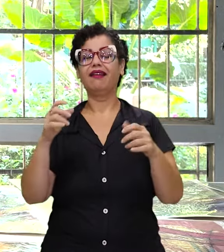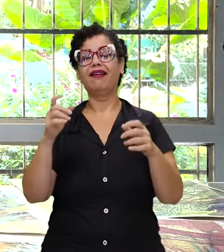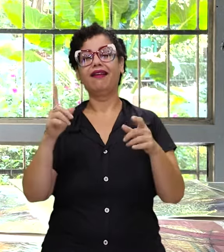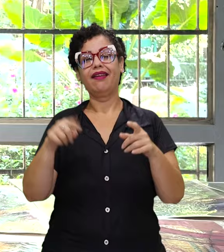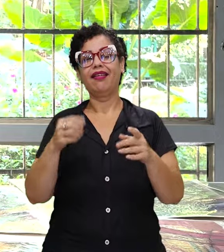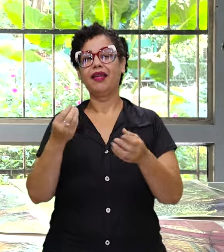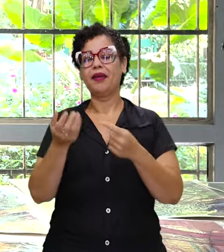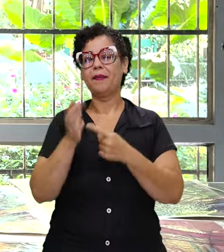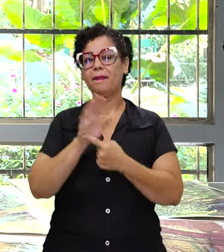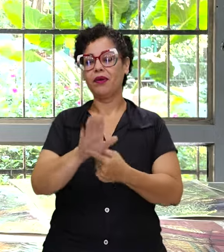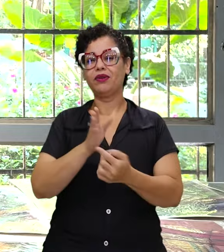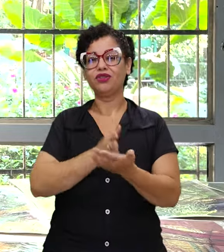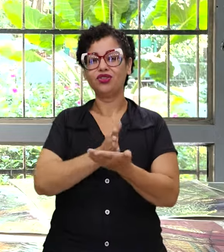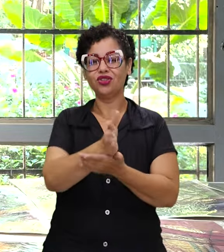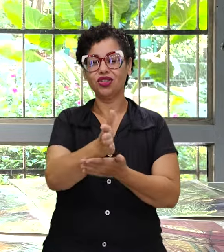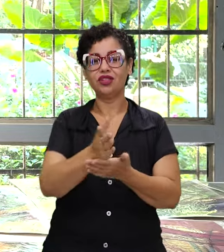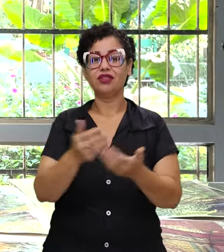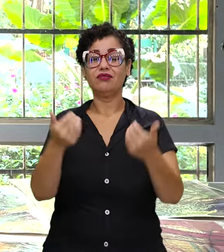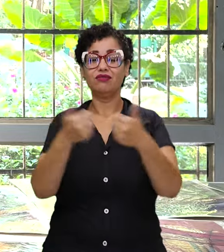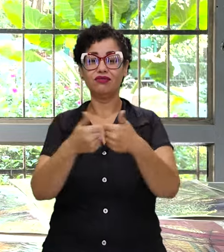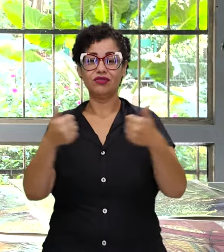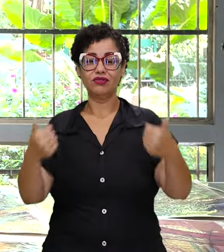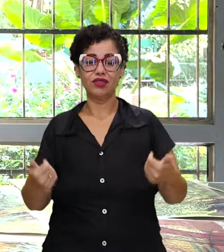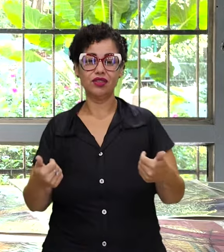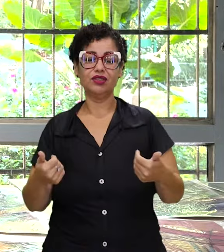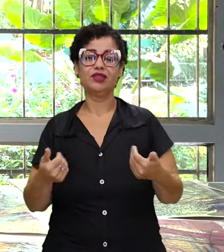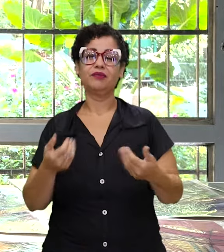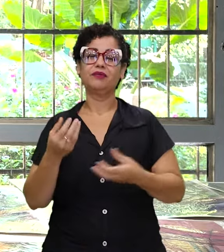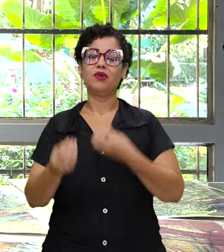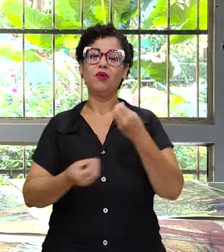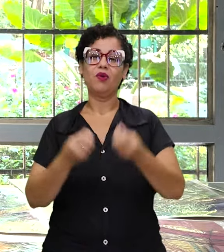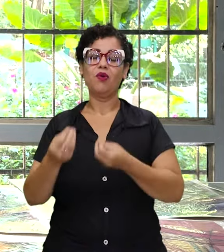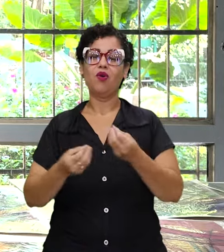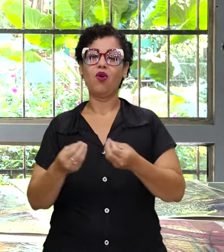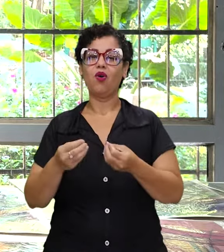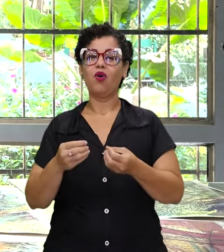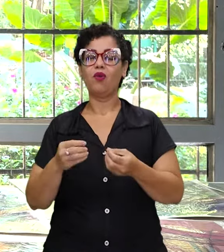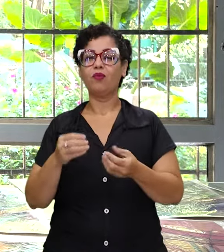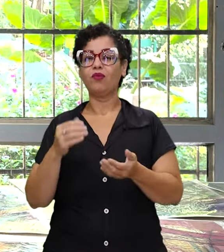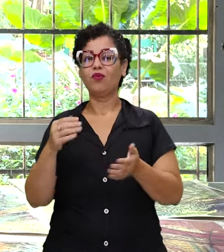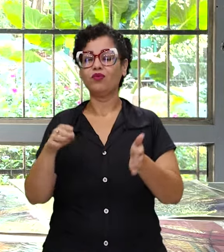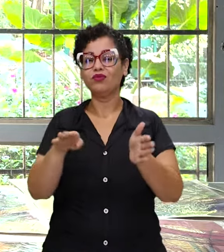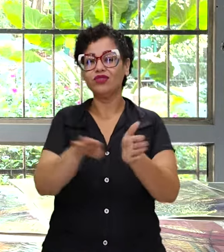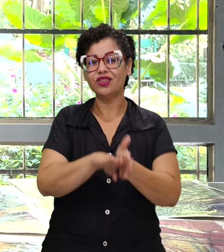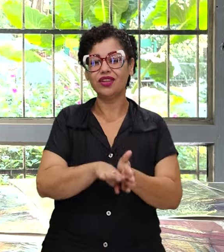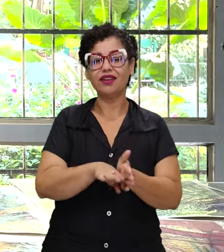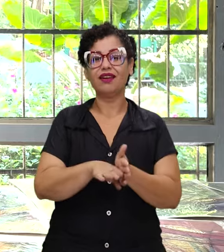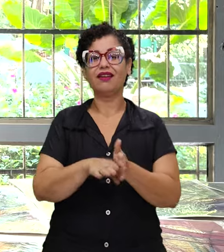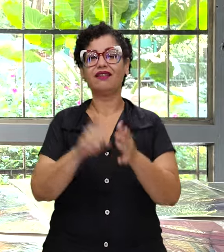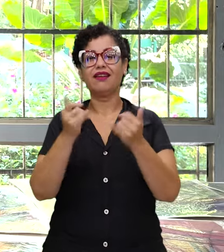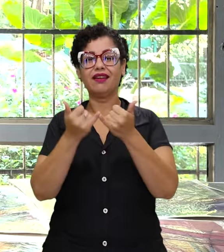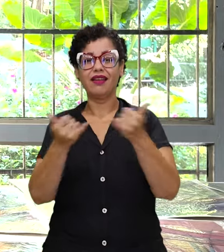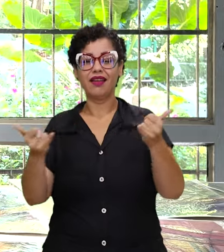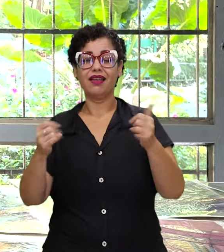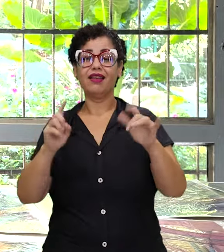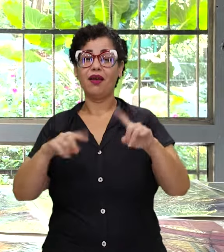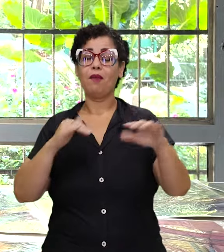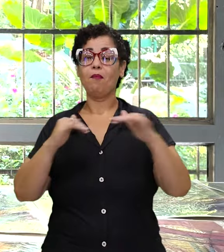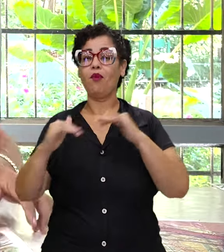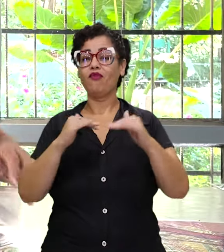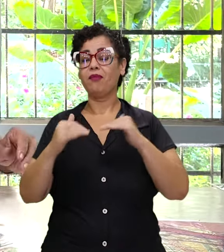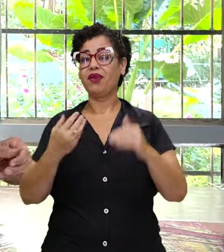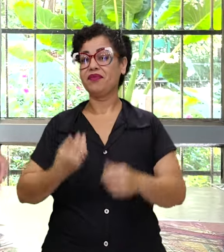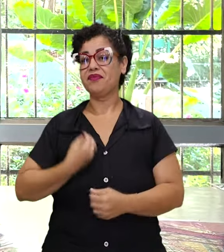direção, de partida, como ponto de chegada, a linha como movimento da